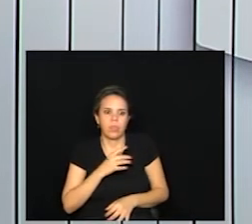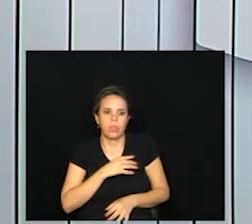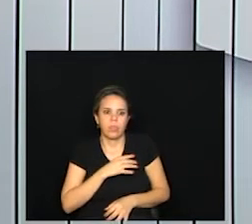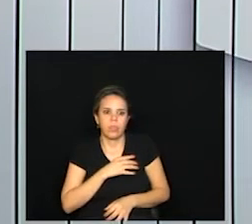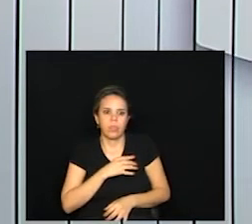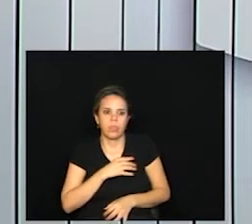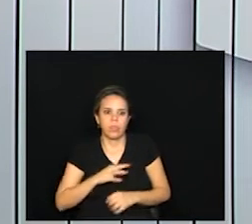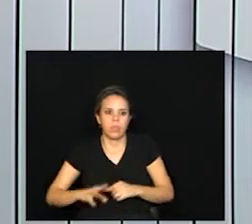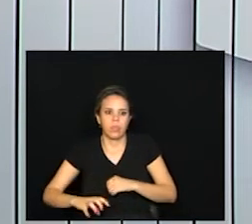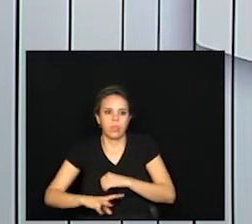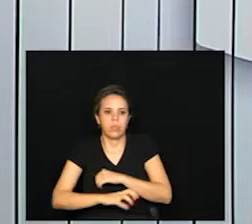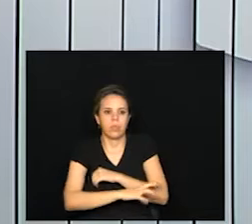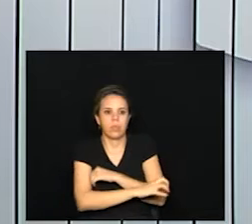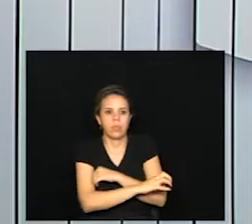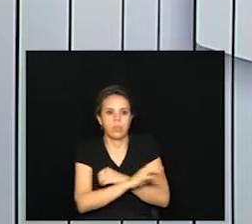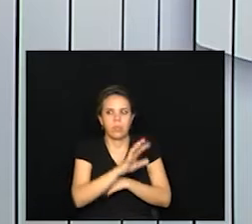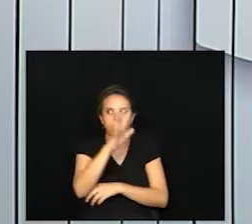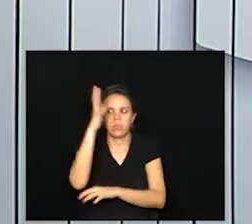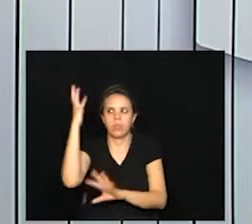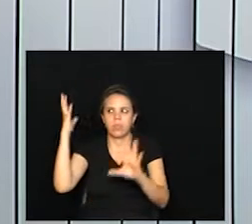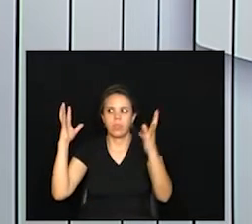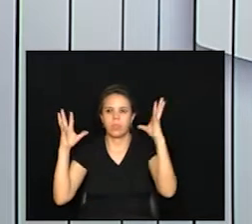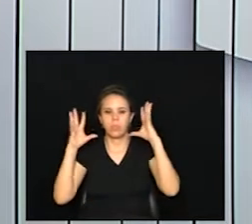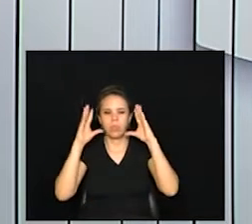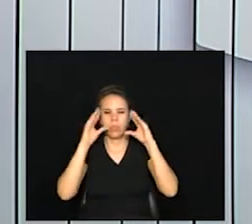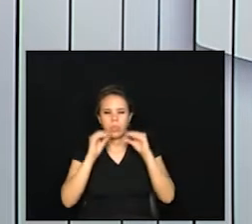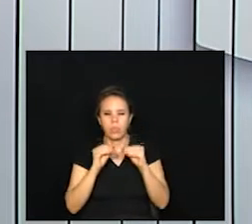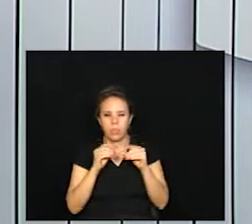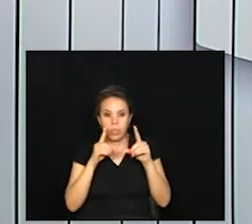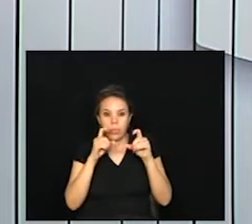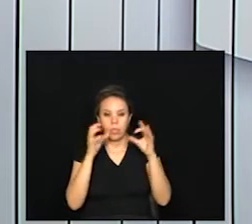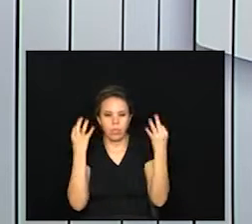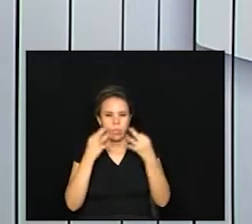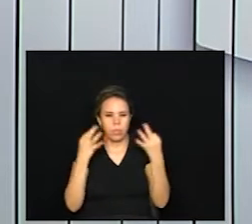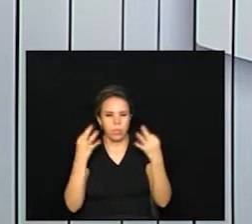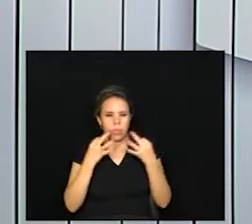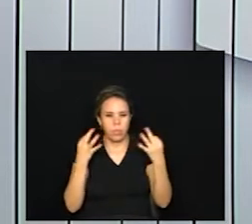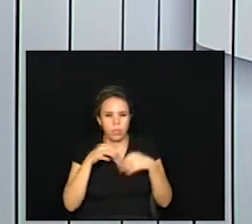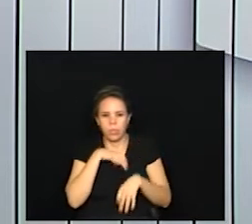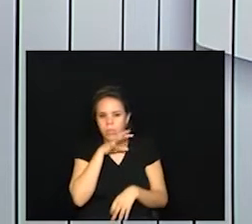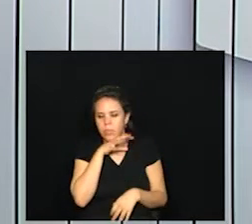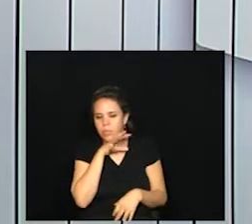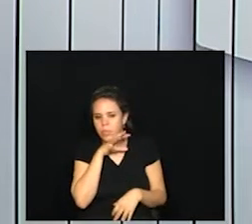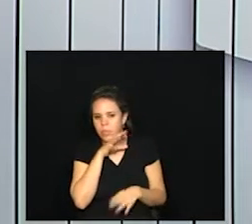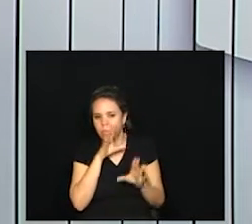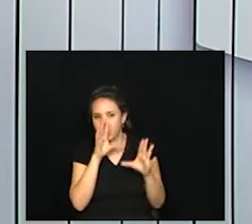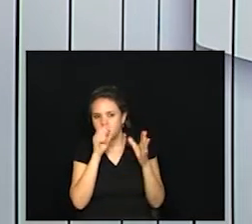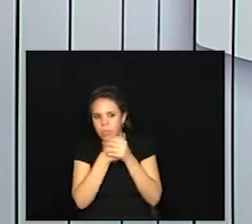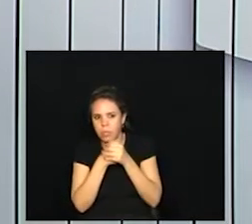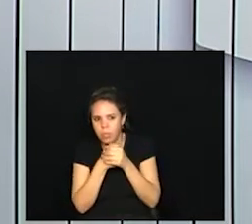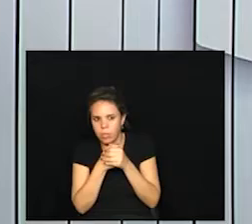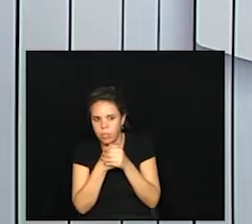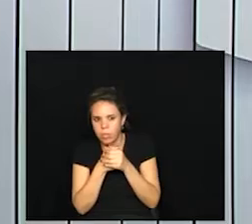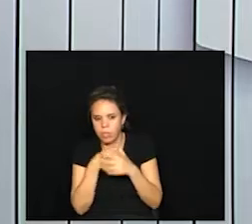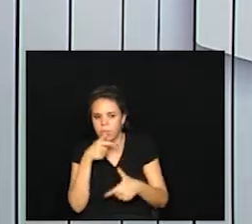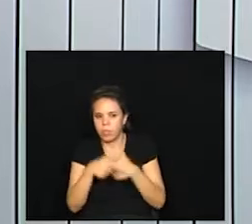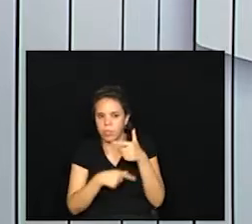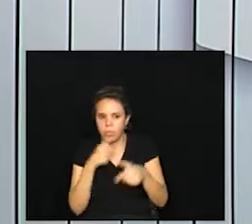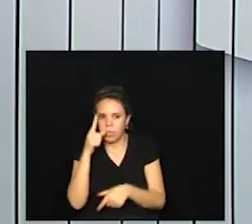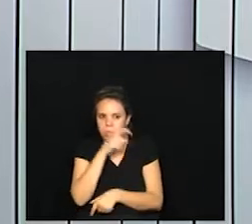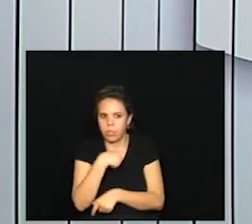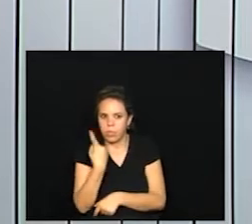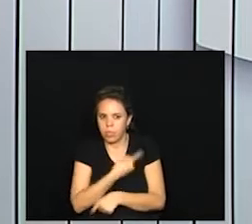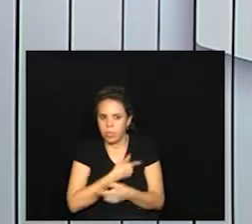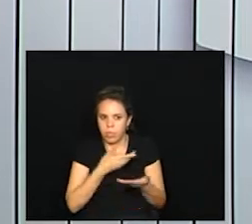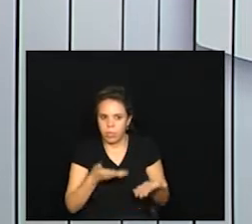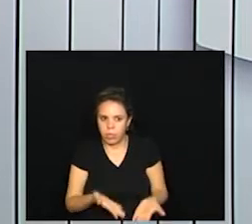ainda, passar a noite na floresta para ter o clique perfeito de um animal que se esconde. É uma tarefa difícil para